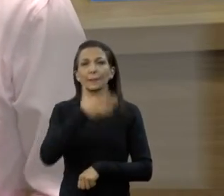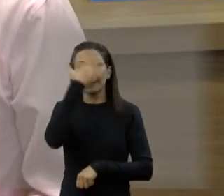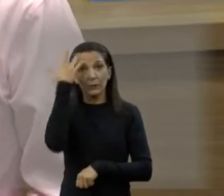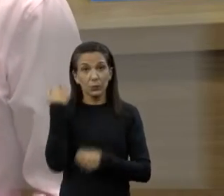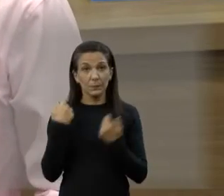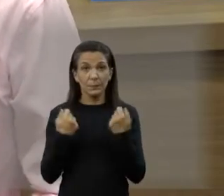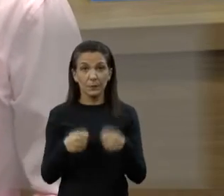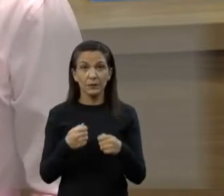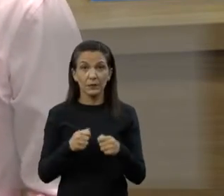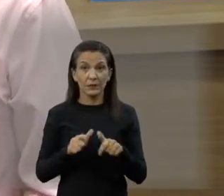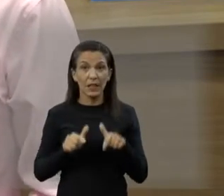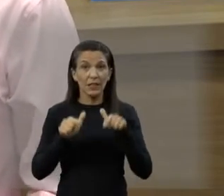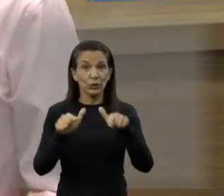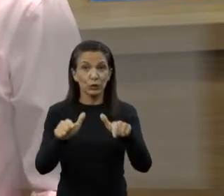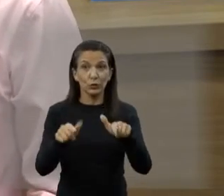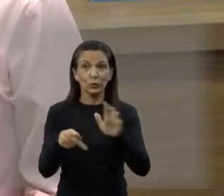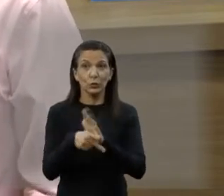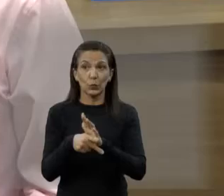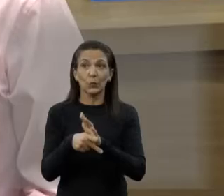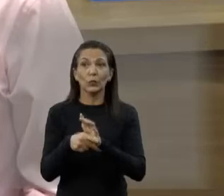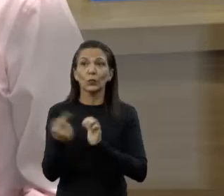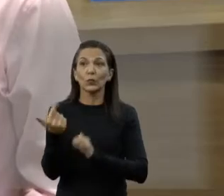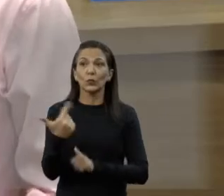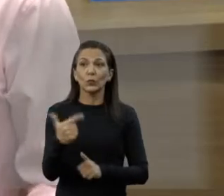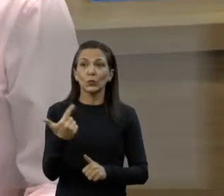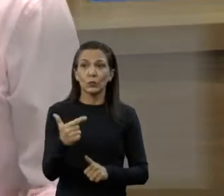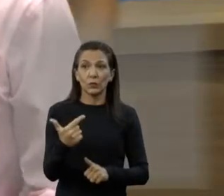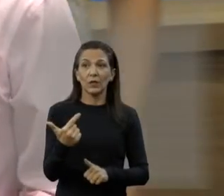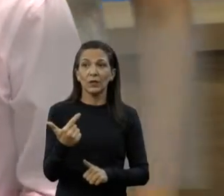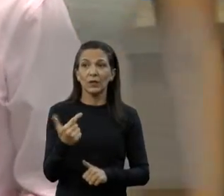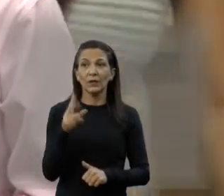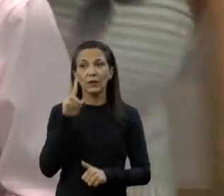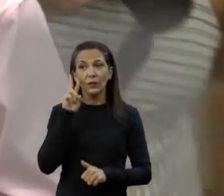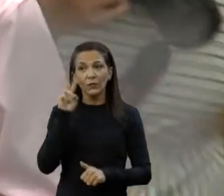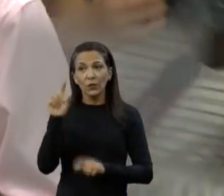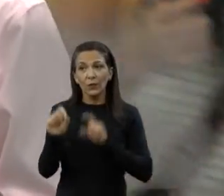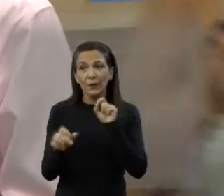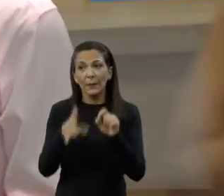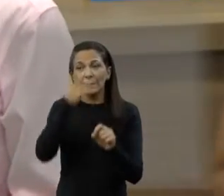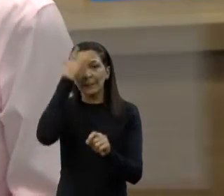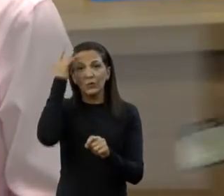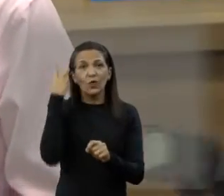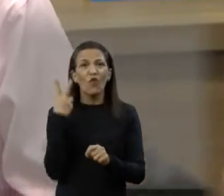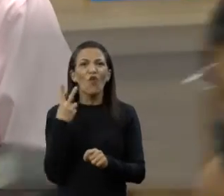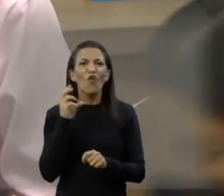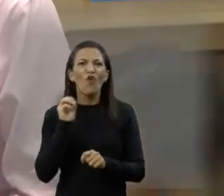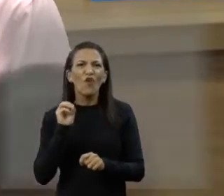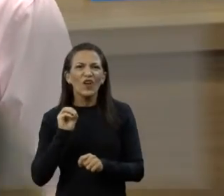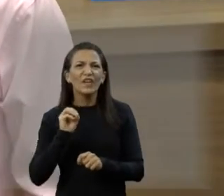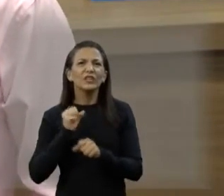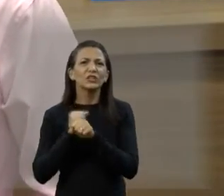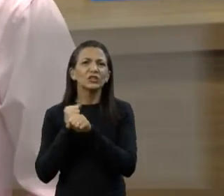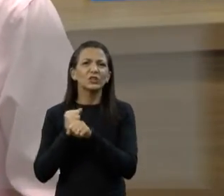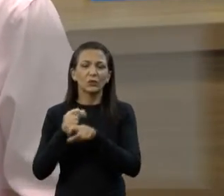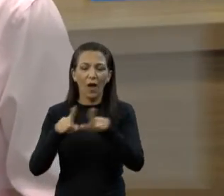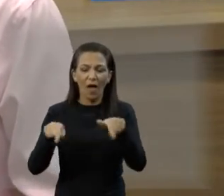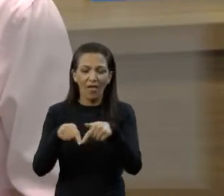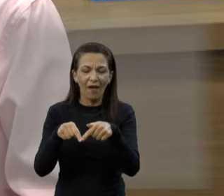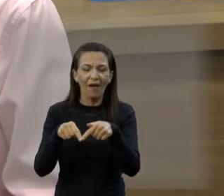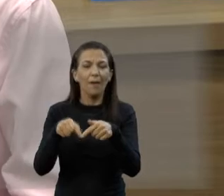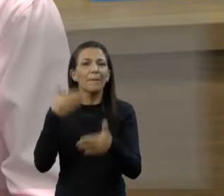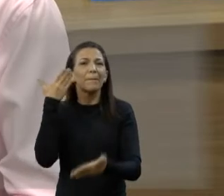precisa do título da terra e não tem como já vi lá pessoas com mais de 20 anos lá perder a terna